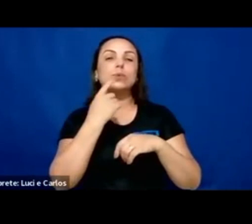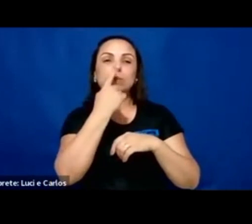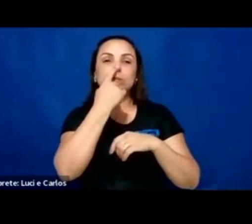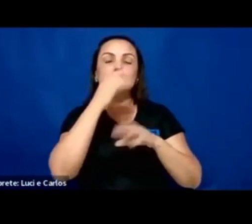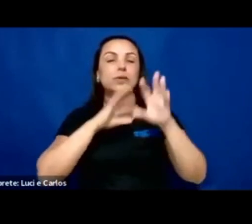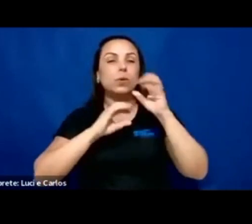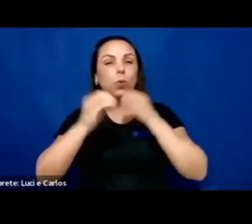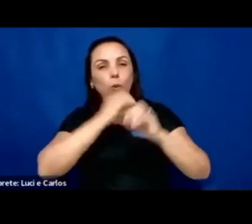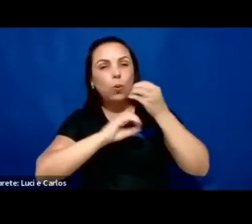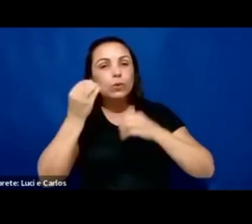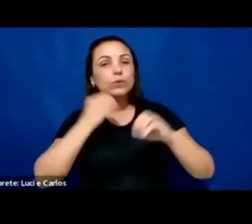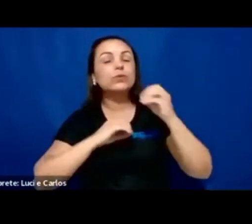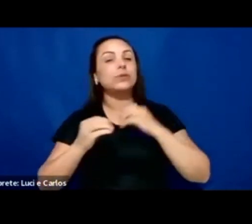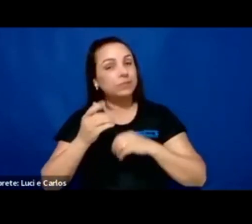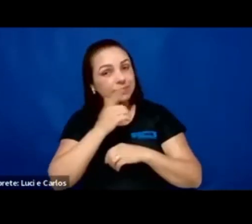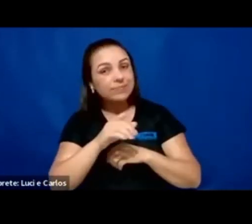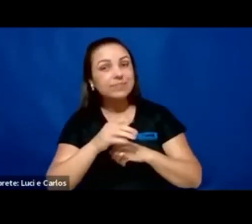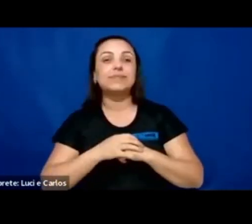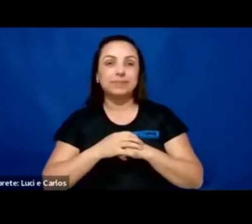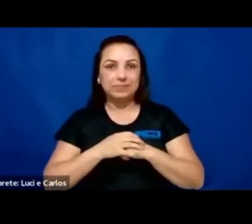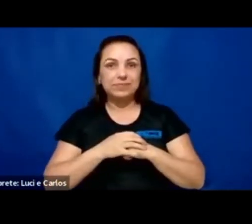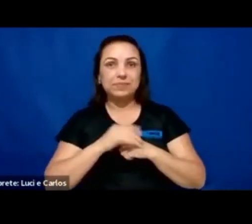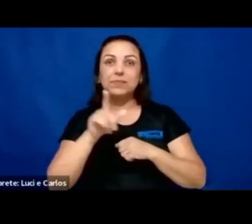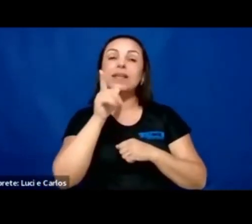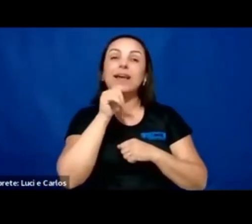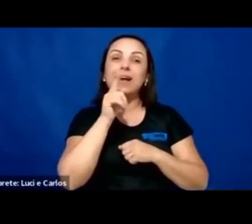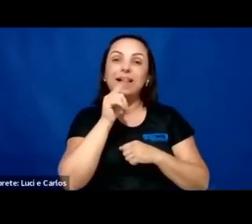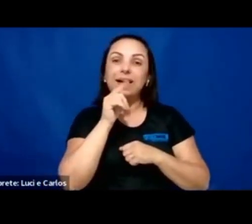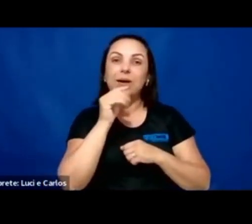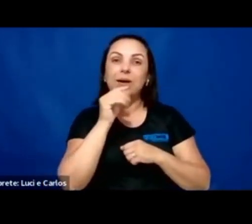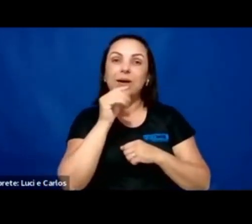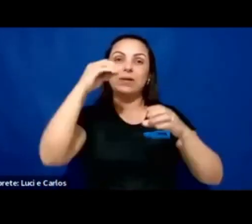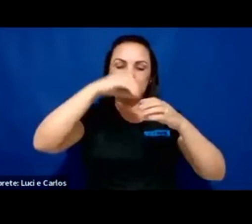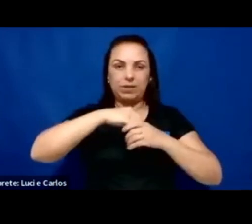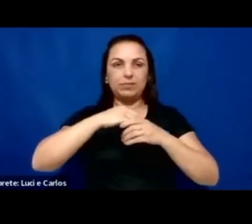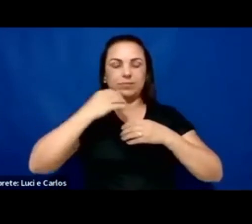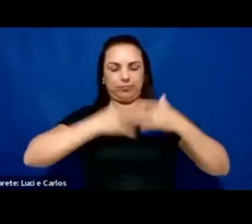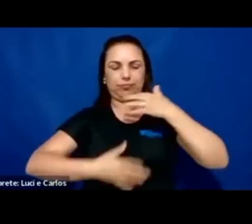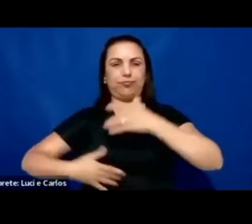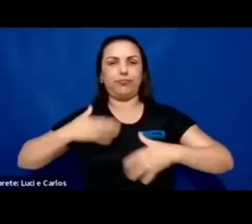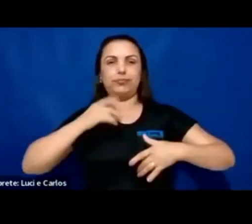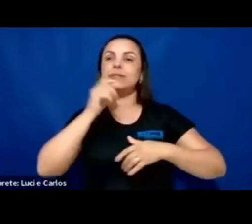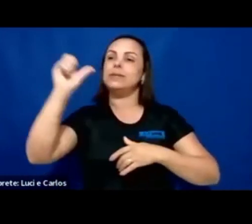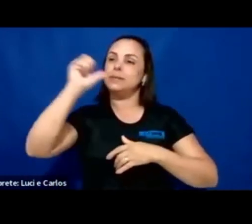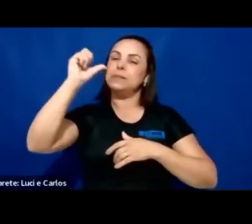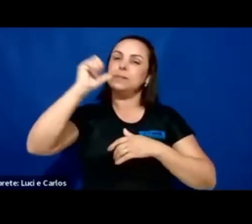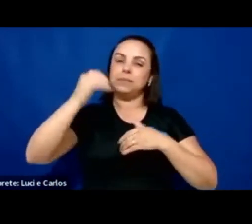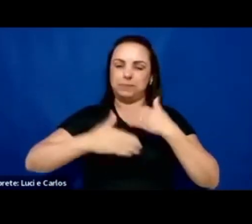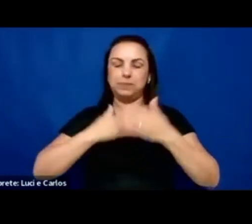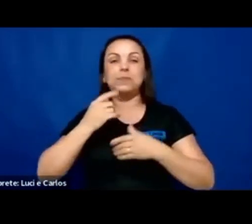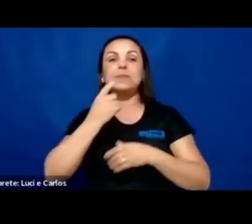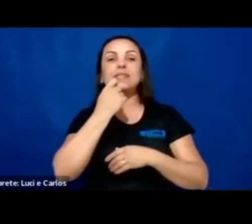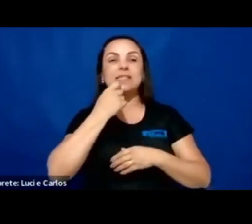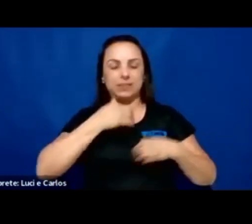tensão superficial da água, mais leve ela é, ela consegue caminhar por todos os lugares. Você imagina que você está em pé aqui